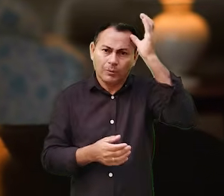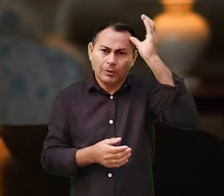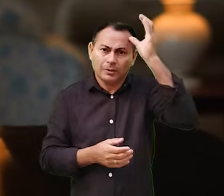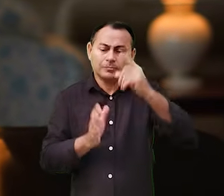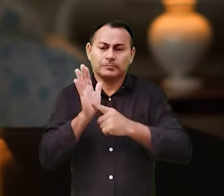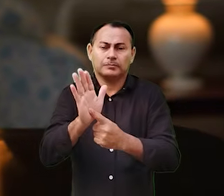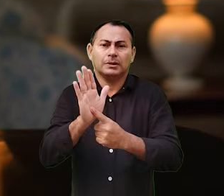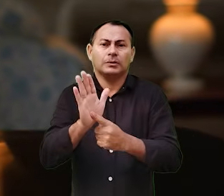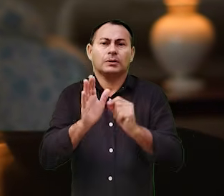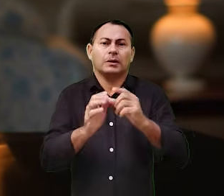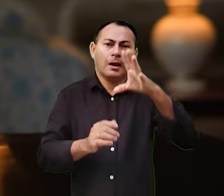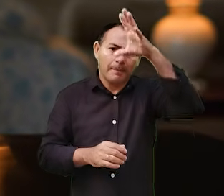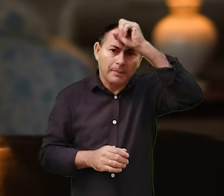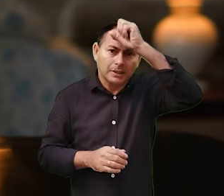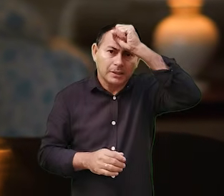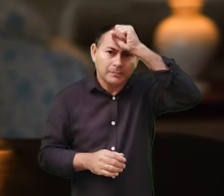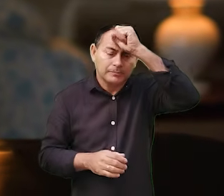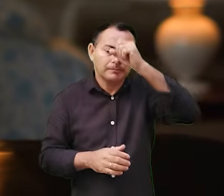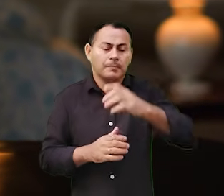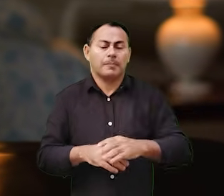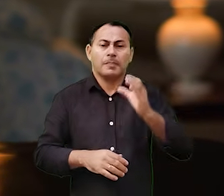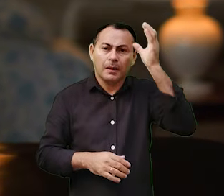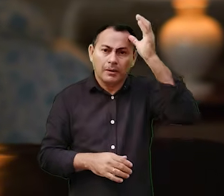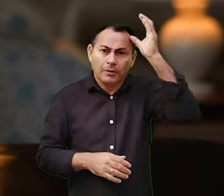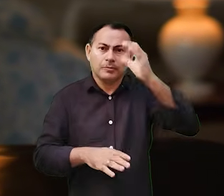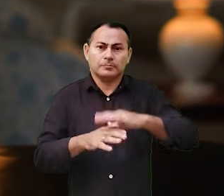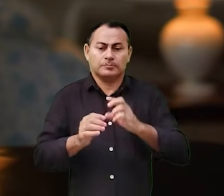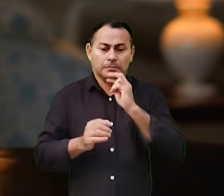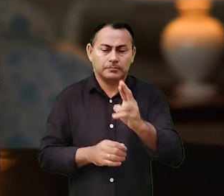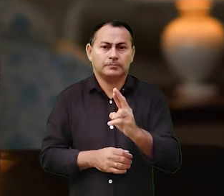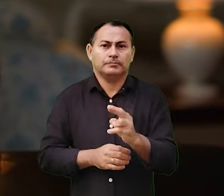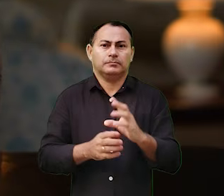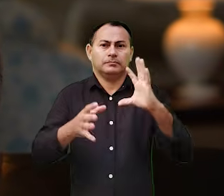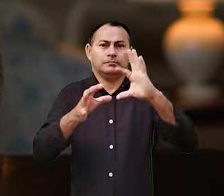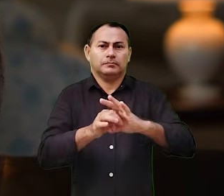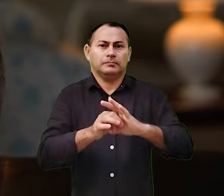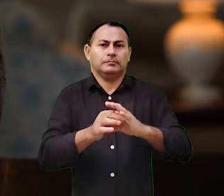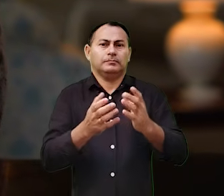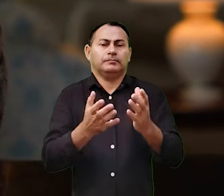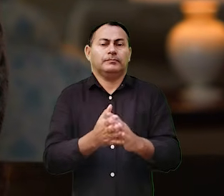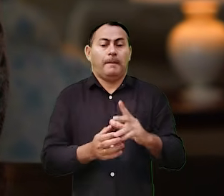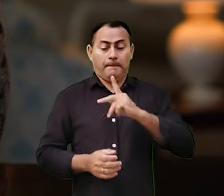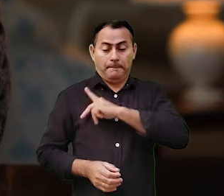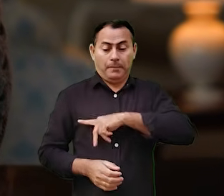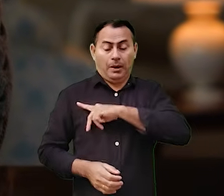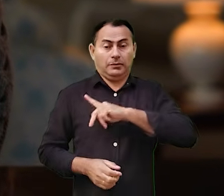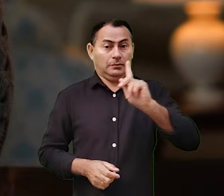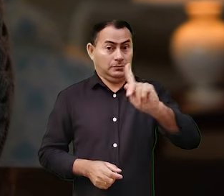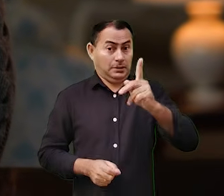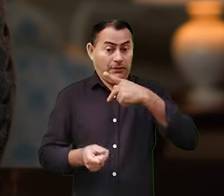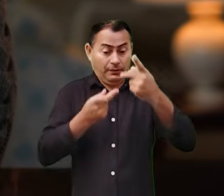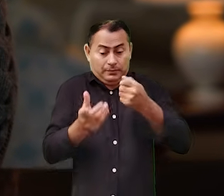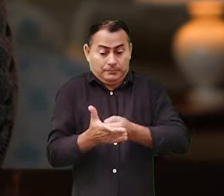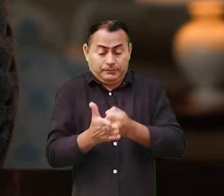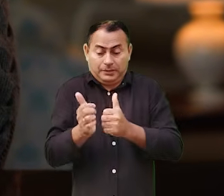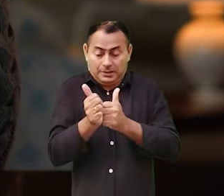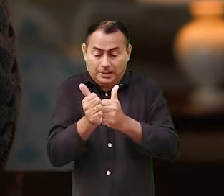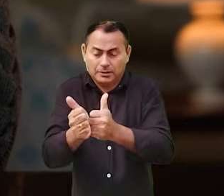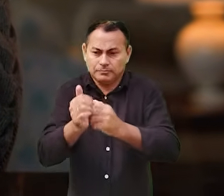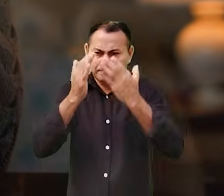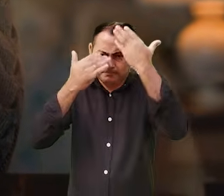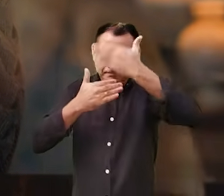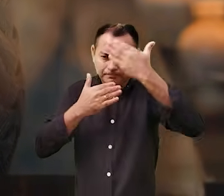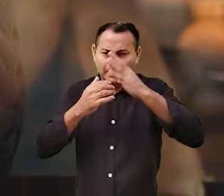a consciência é resultado daquilo que aprendemos. A consciência é uma resposta condicionada. Paulo não estava dizendo que devemos